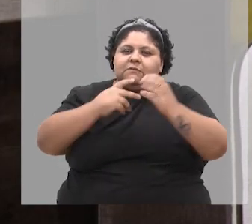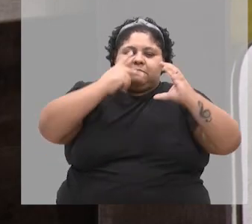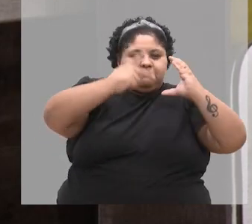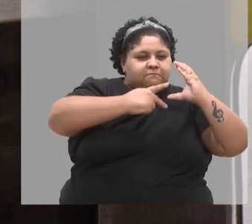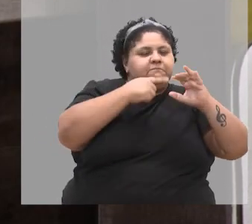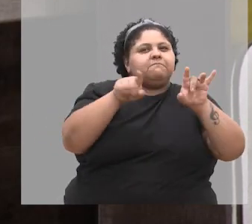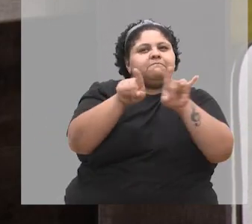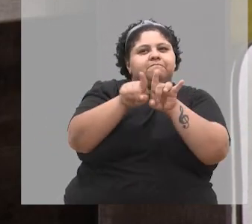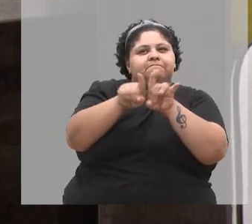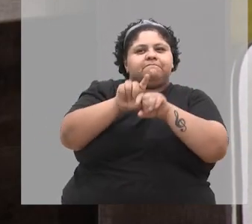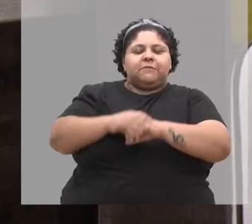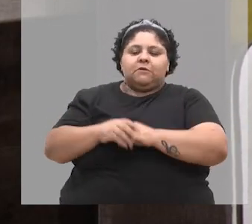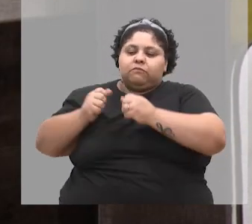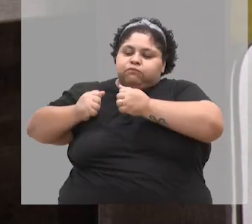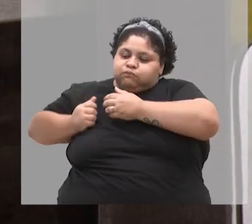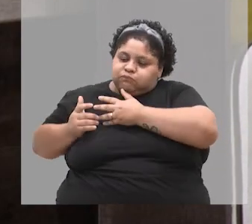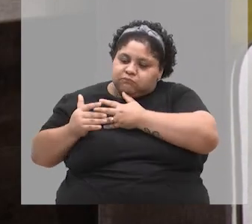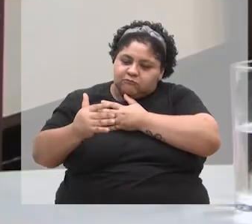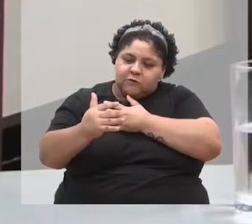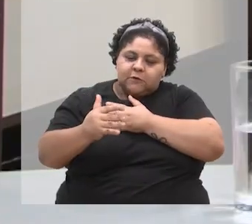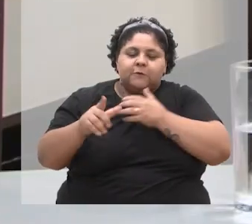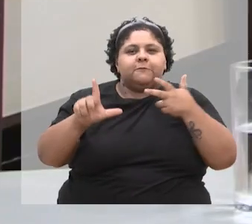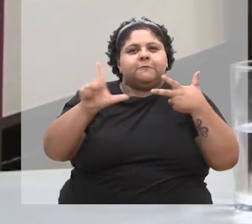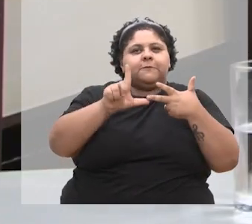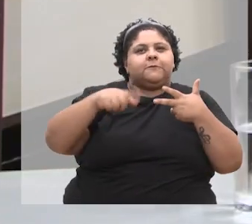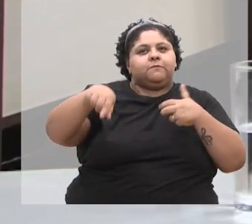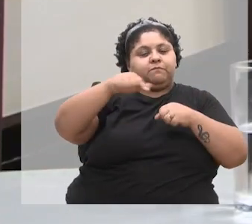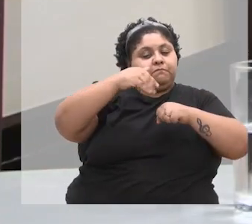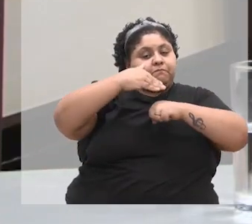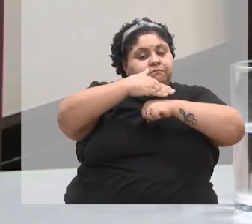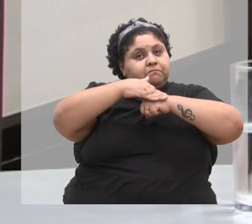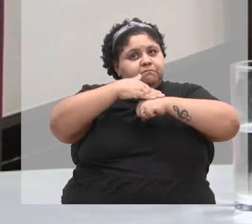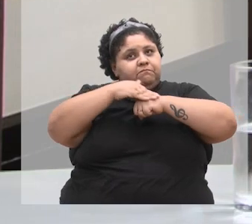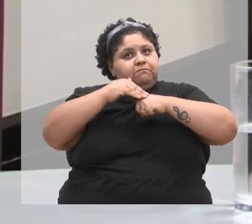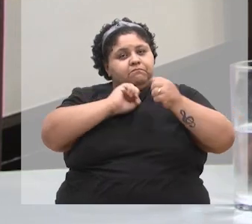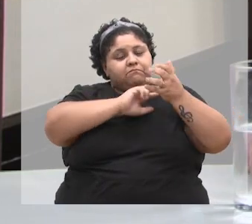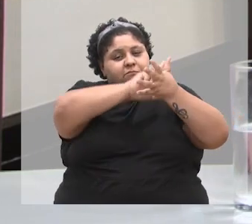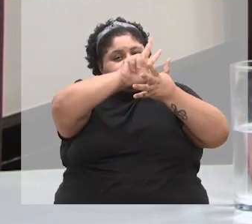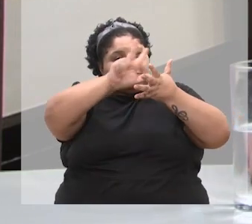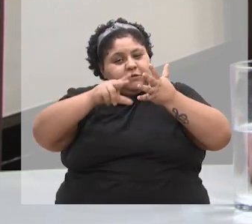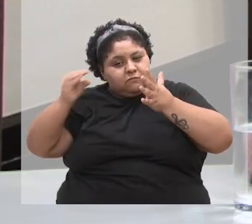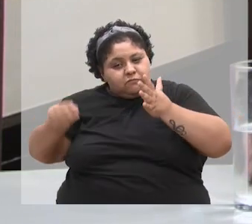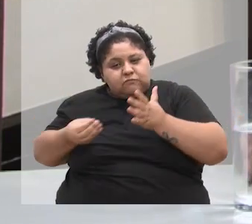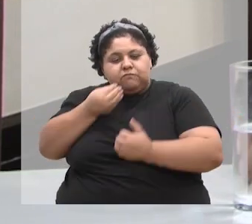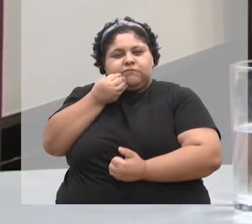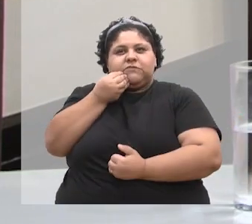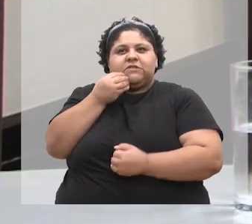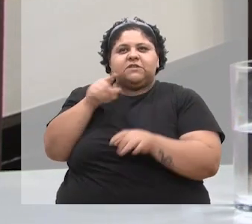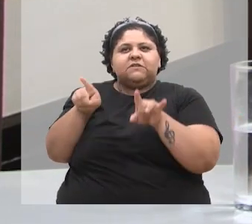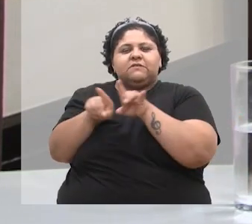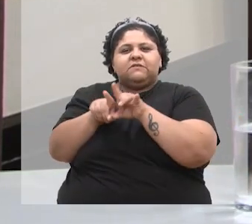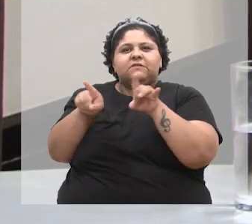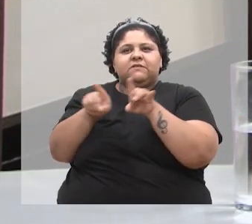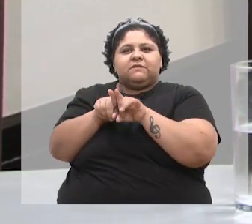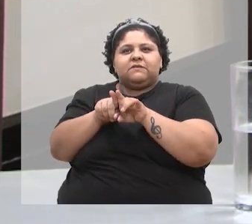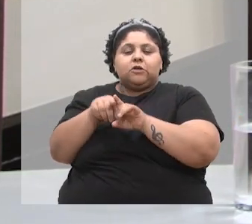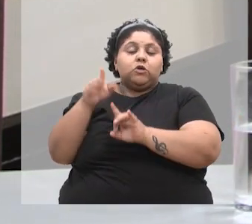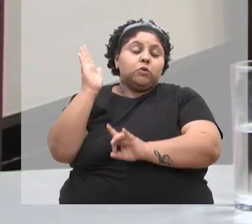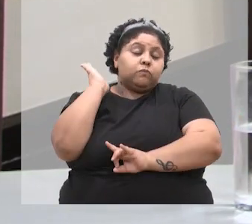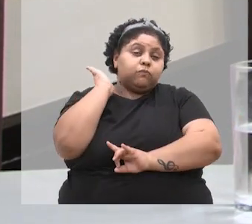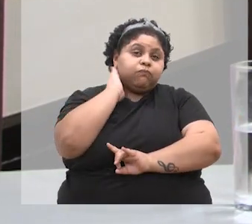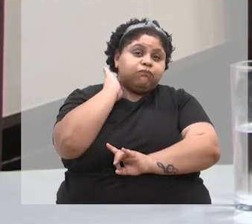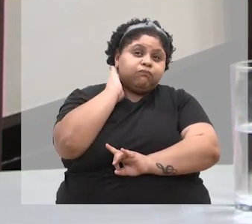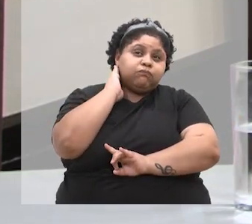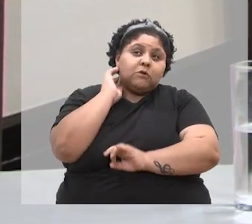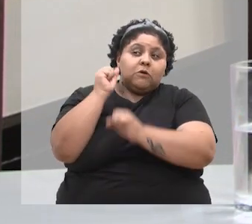acompanham o mandato e a TV Câmara Caxias. No decorrer dessa legislatura, vereadora, nós conversamos em diversas oportunidades e até no